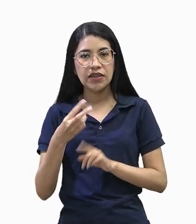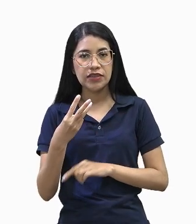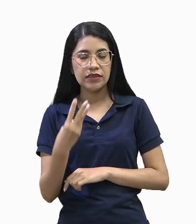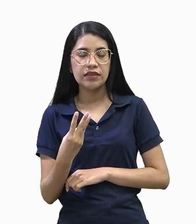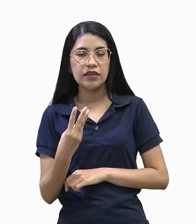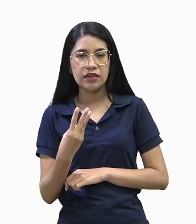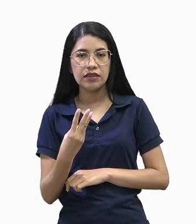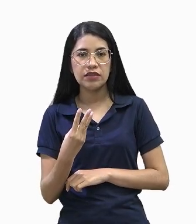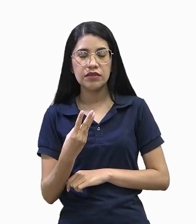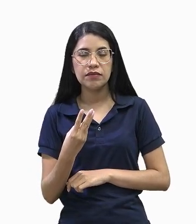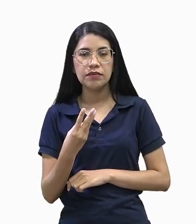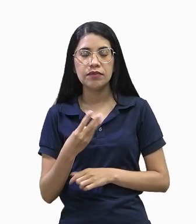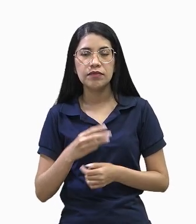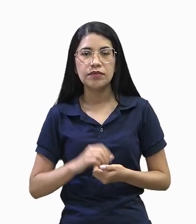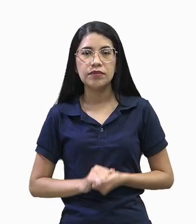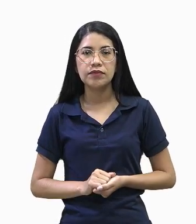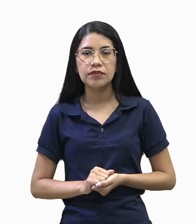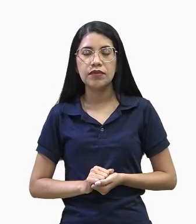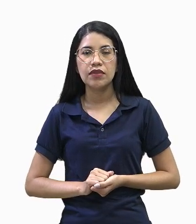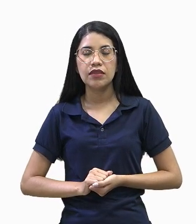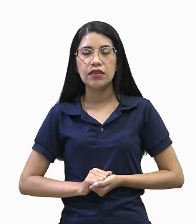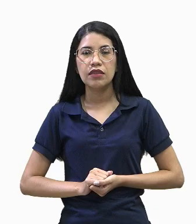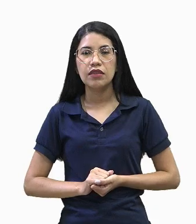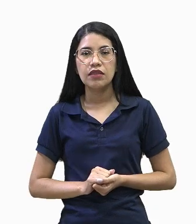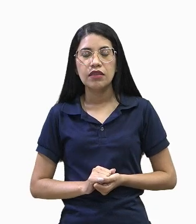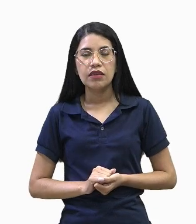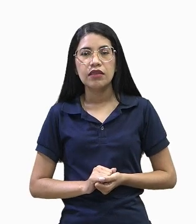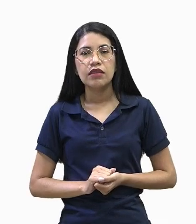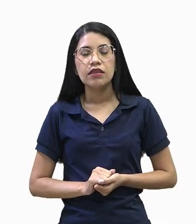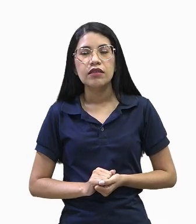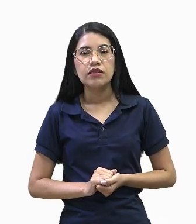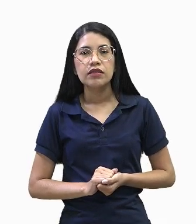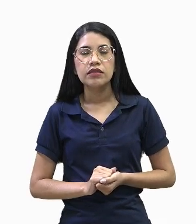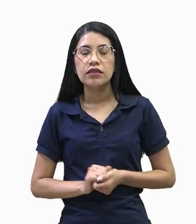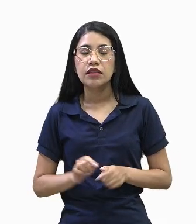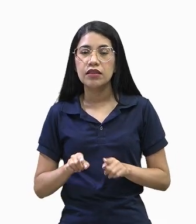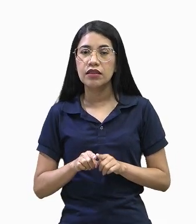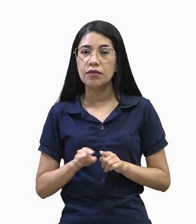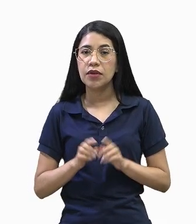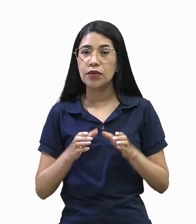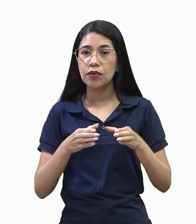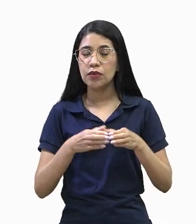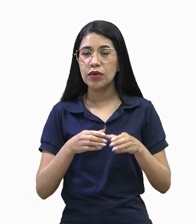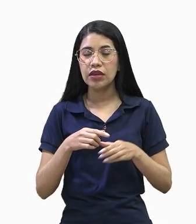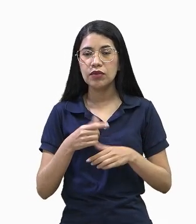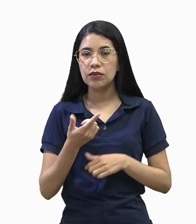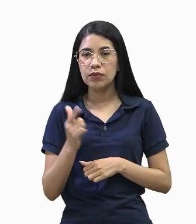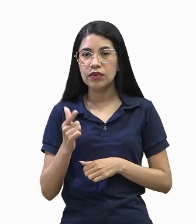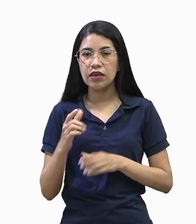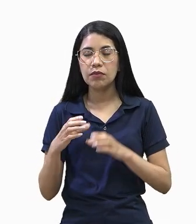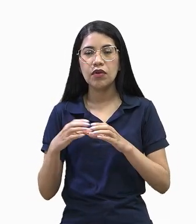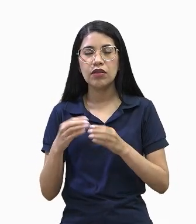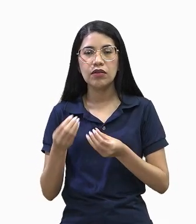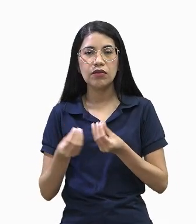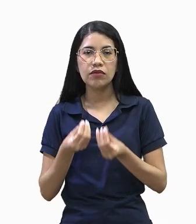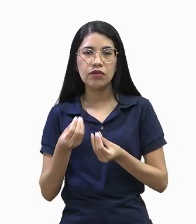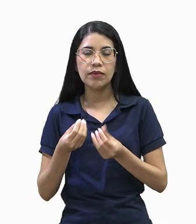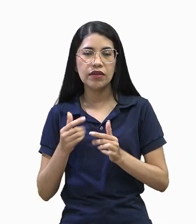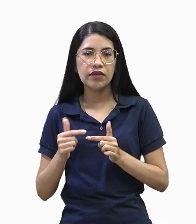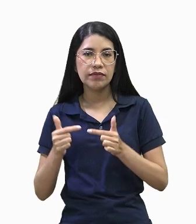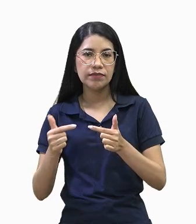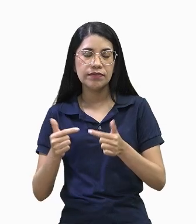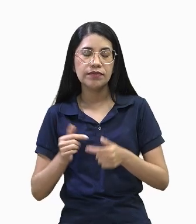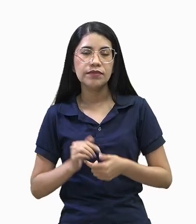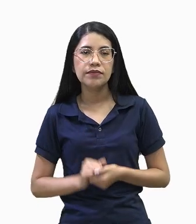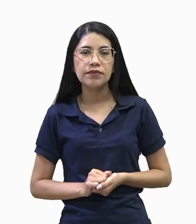pontos para a jogada dele, E aí a equipe que está sem a posse de bola, como é que deve fazer? Aí